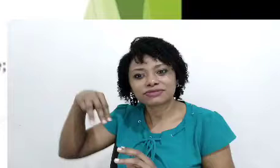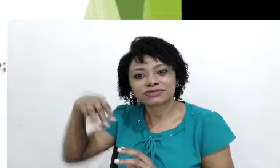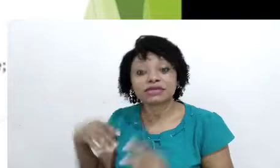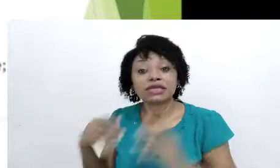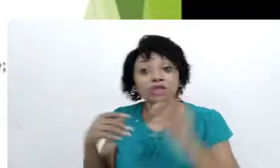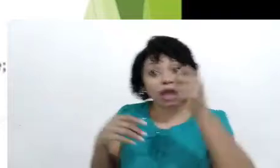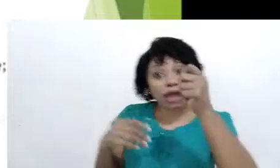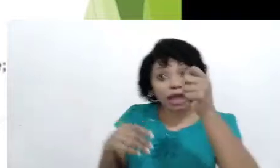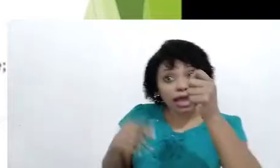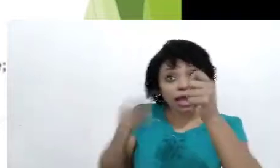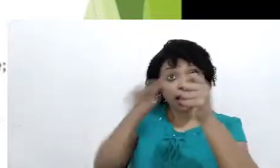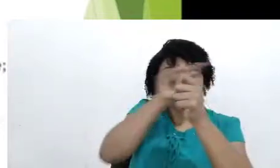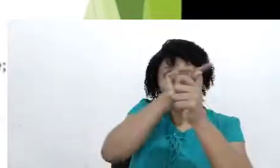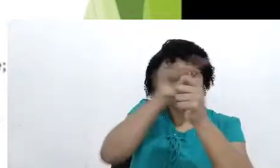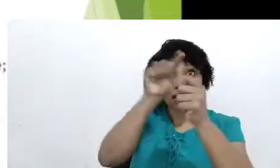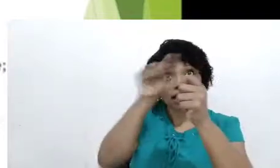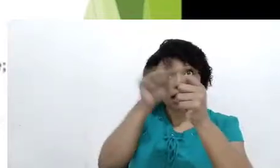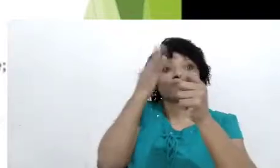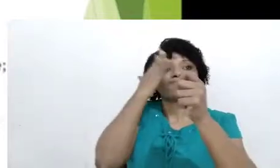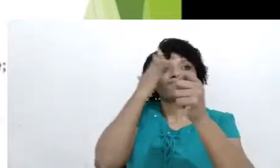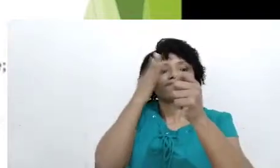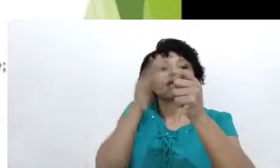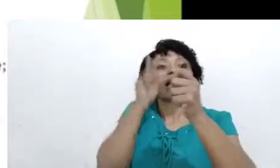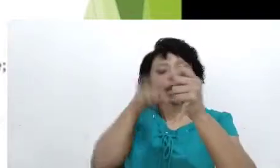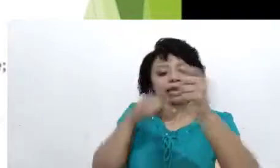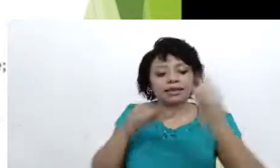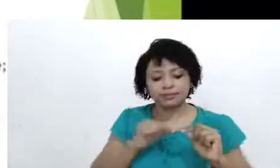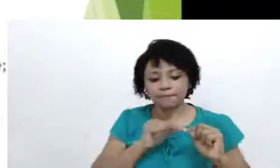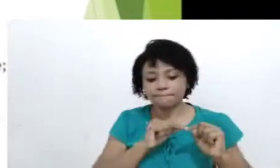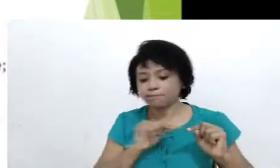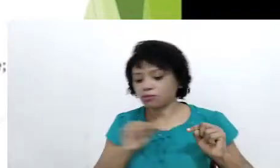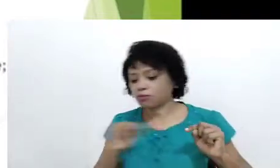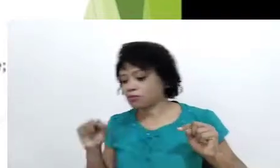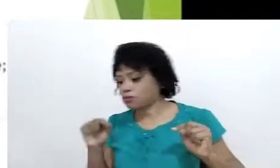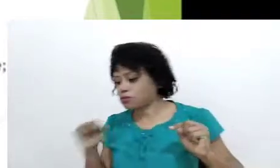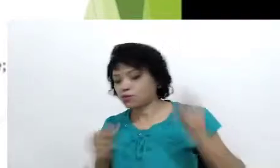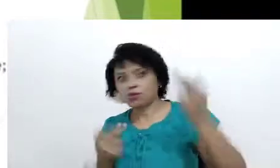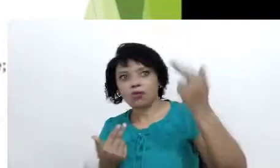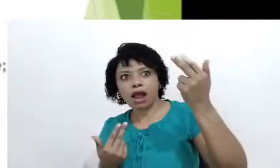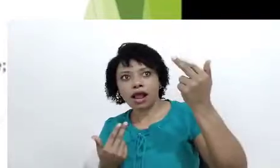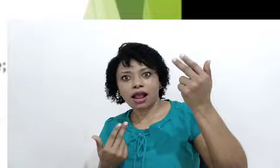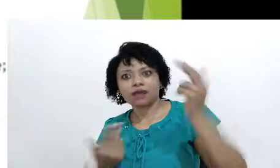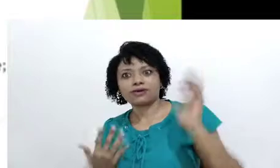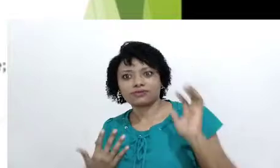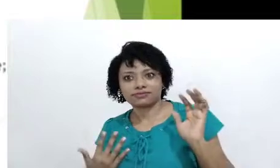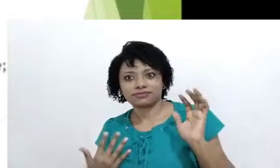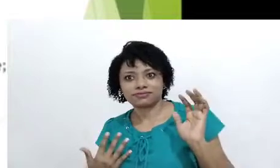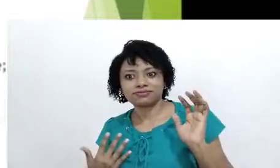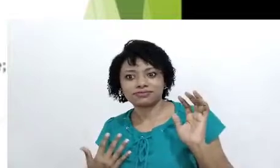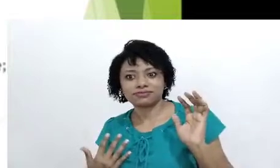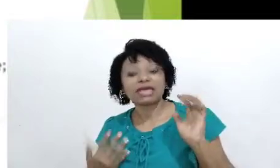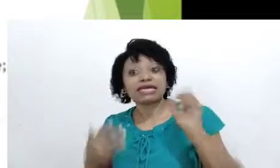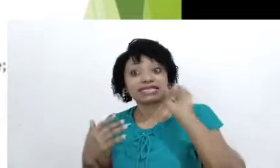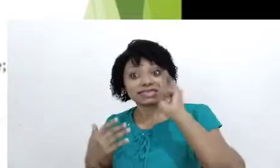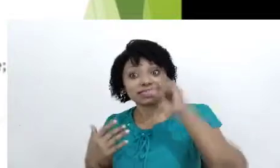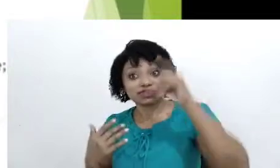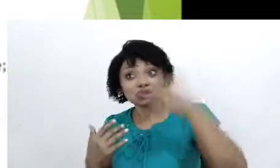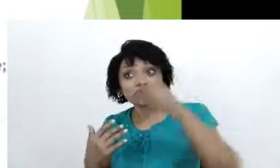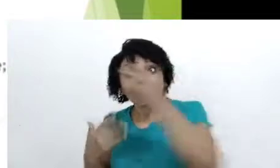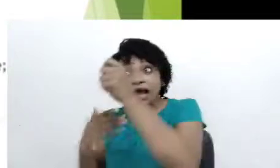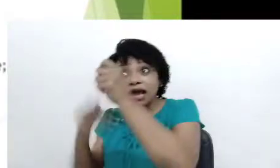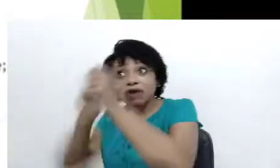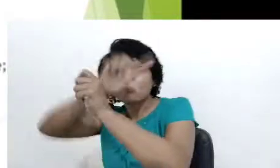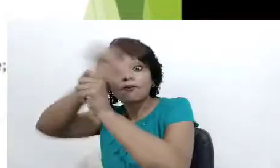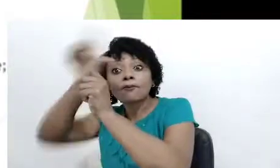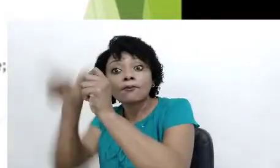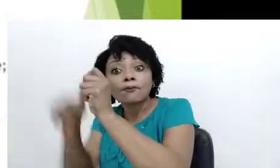Então, se aparecer a letra e a setinha em cima, a gente está se referindo ao segmento de reta que aponta para algum local,